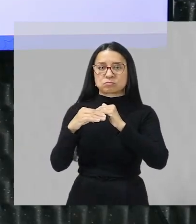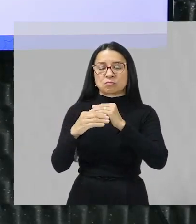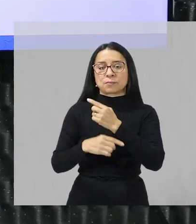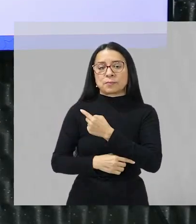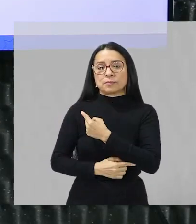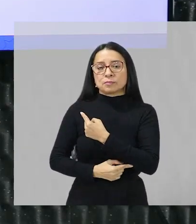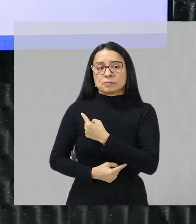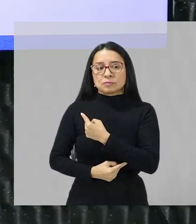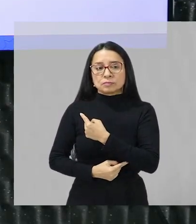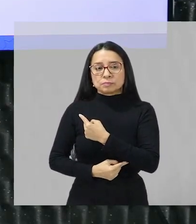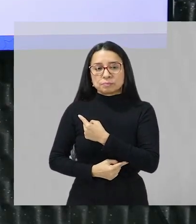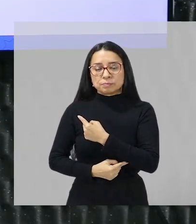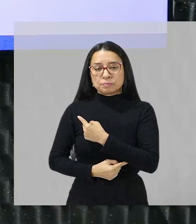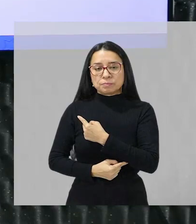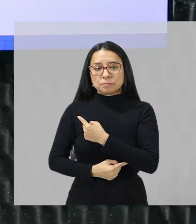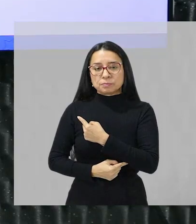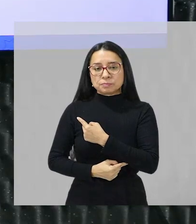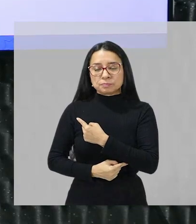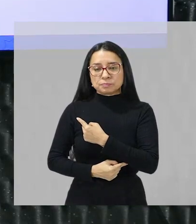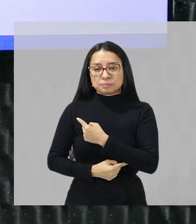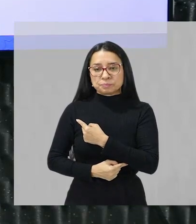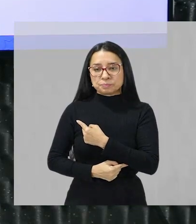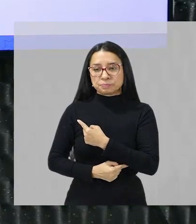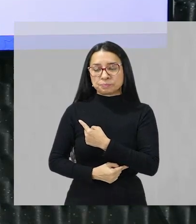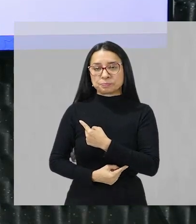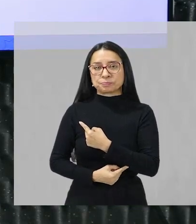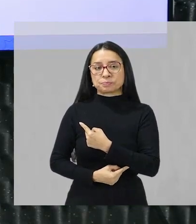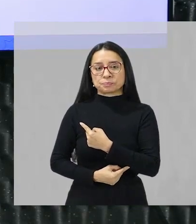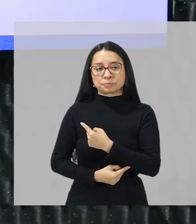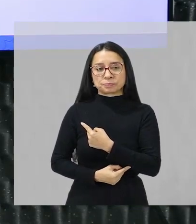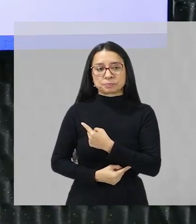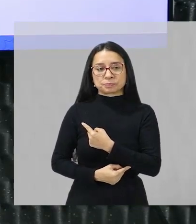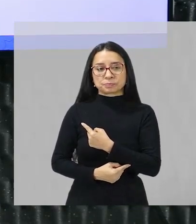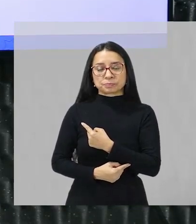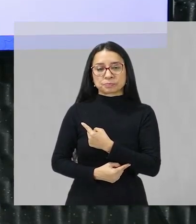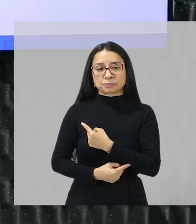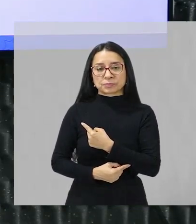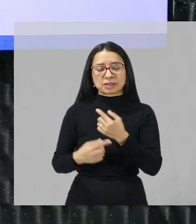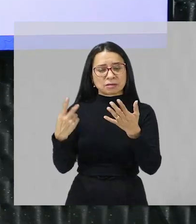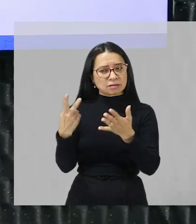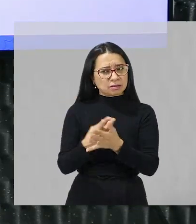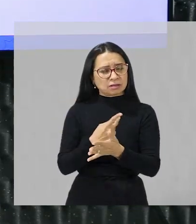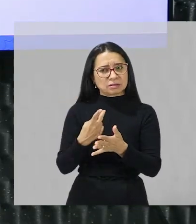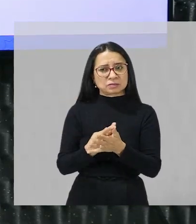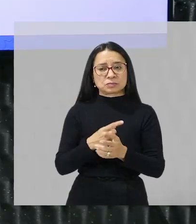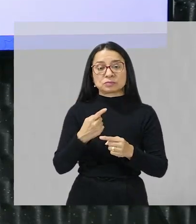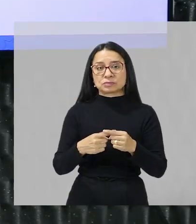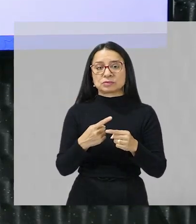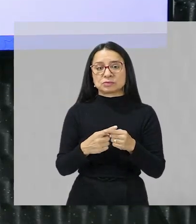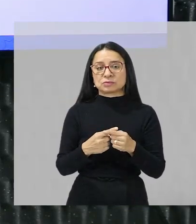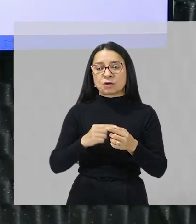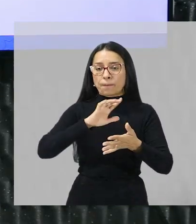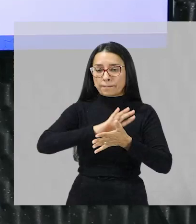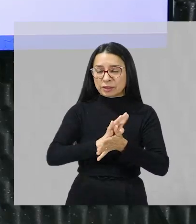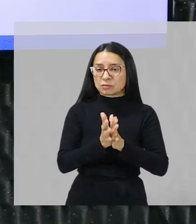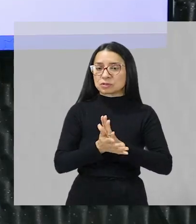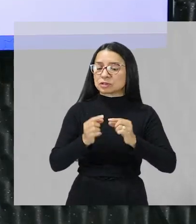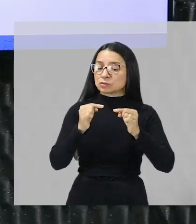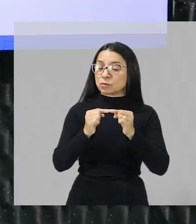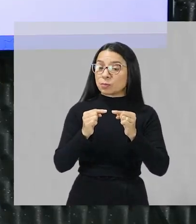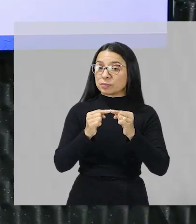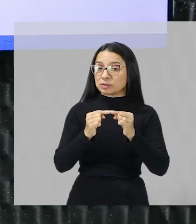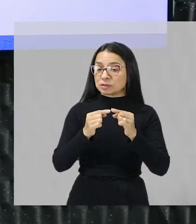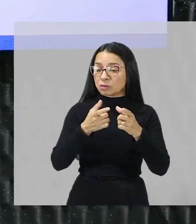caracteres representativos das maiorias sociais. Bom, nesse caso, está errado, porque o preconceito tem a ver não com